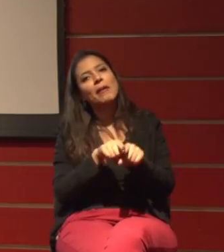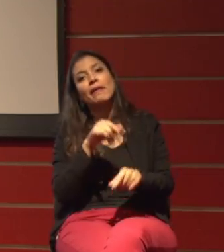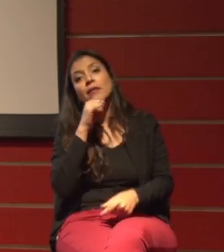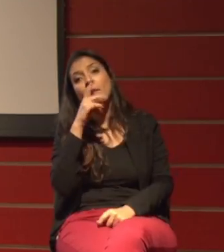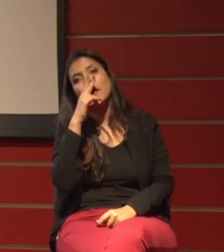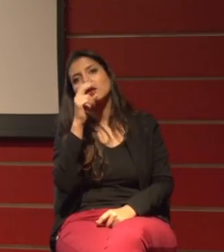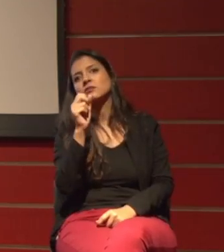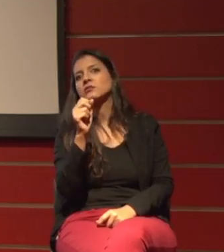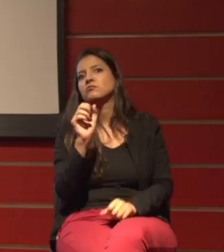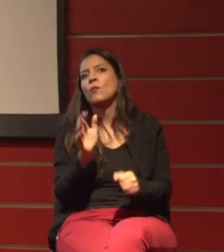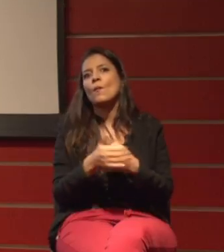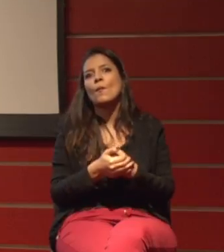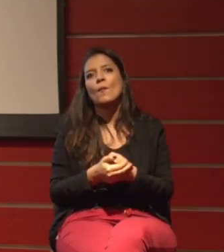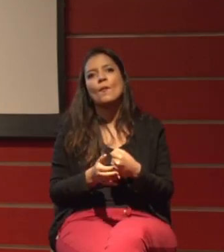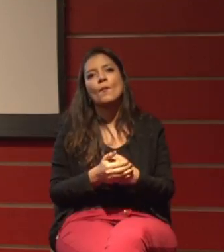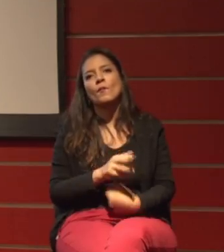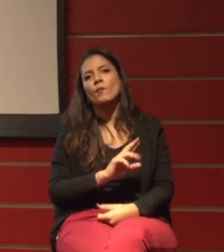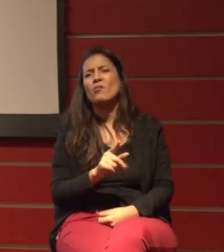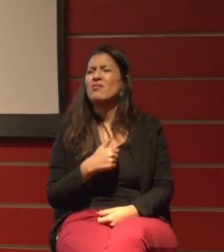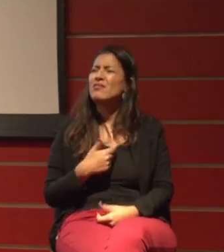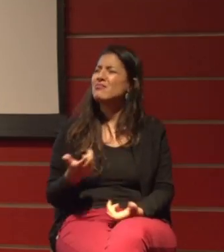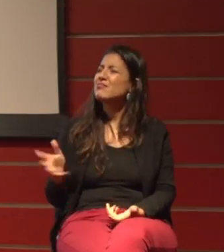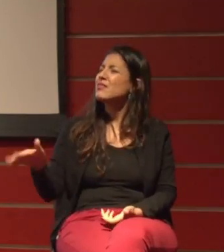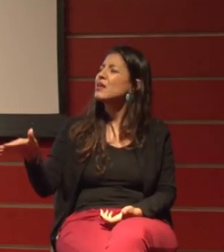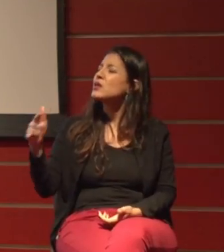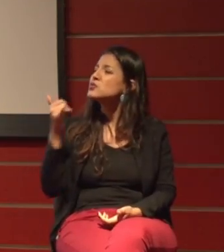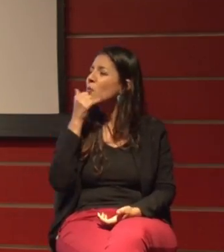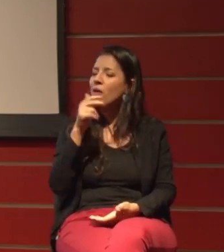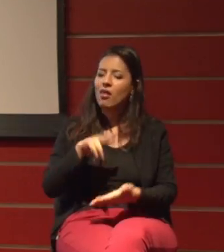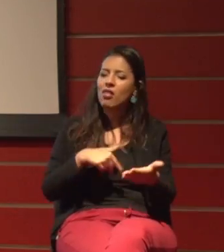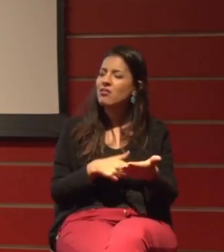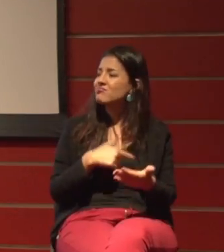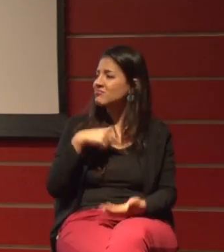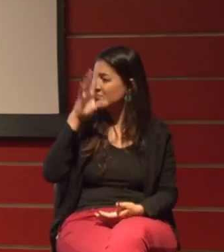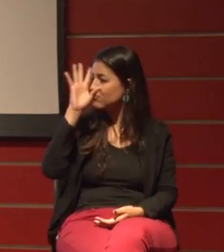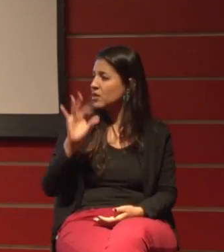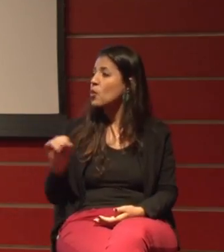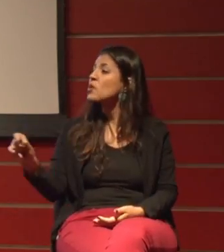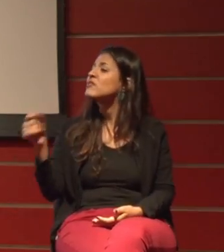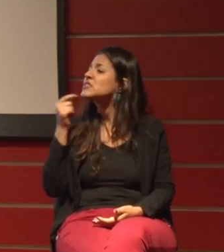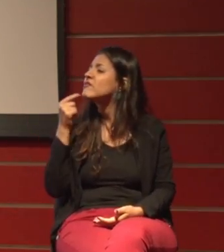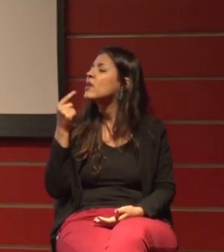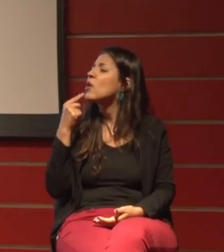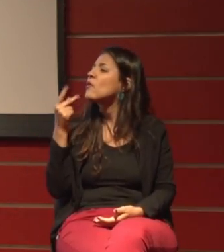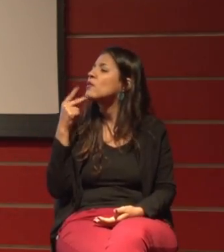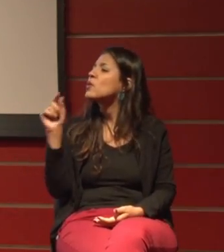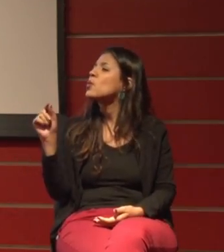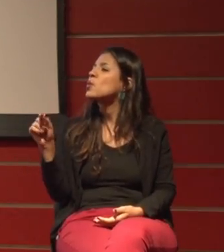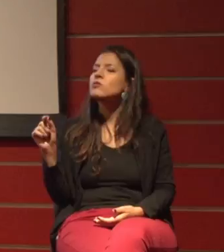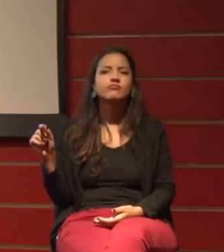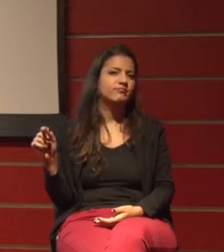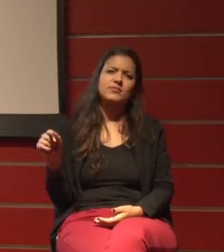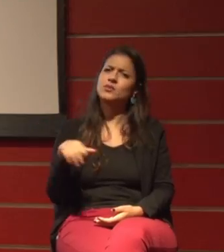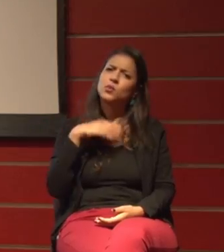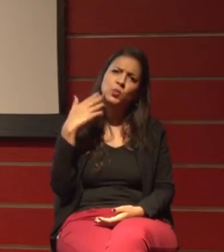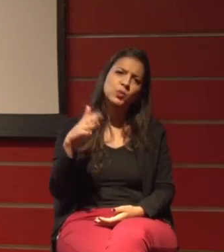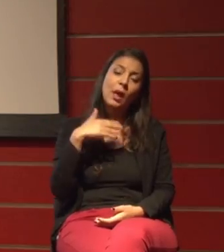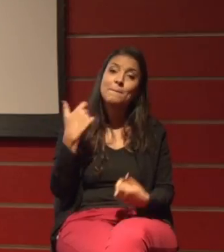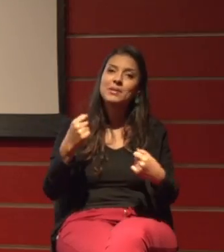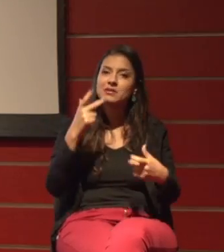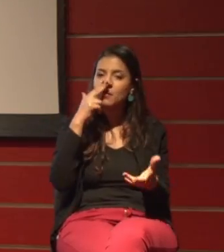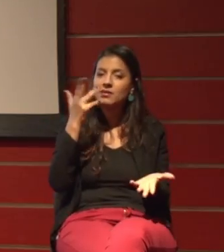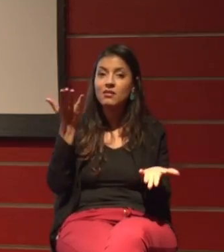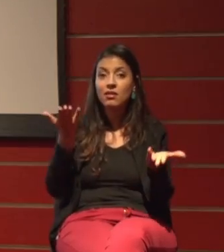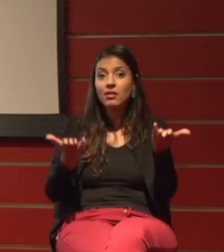para ser aquele que depois vaiar pô mas explica aí que que você quis dizer né não dá né Eu acho que tem que tentar equilibrar essas